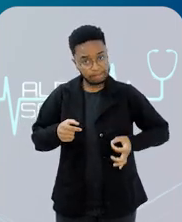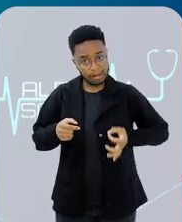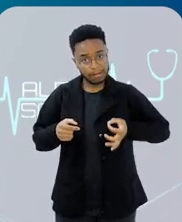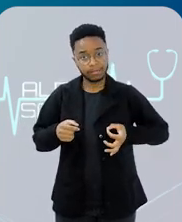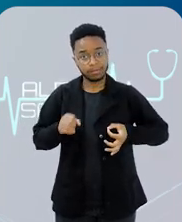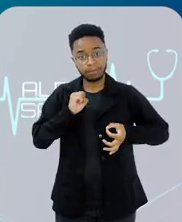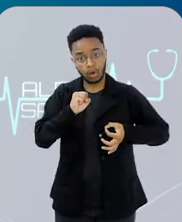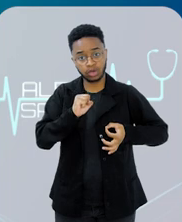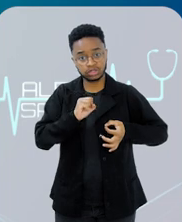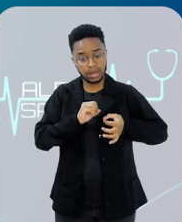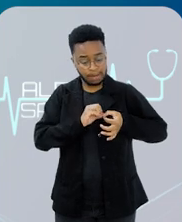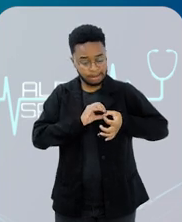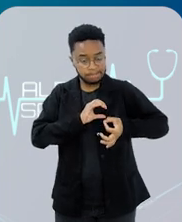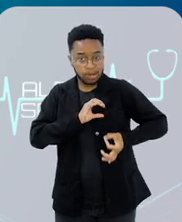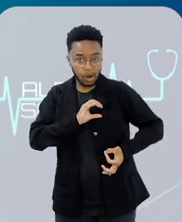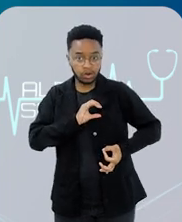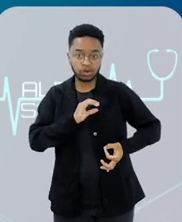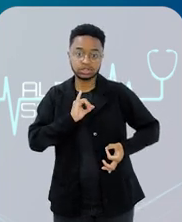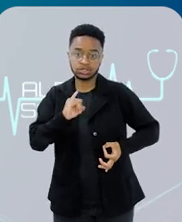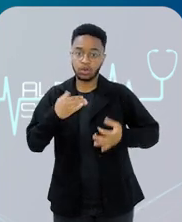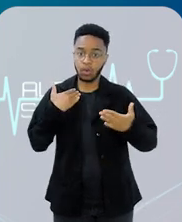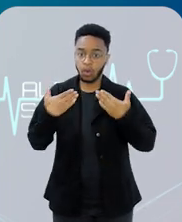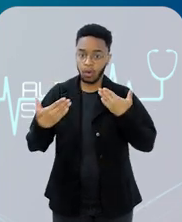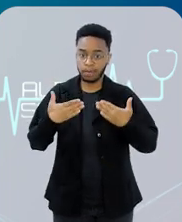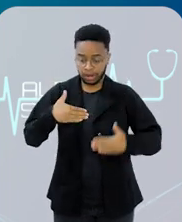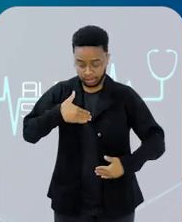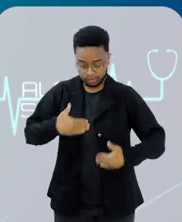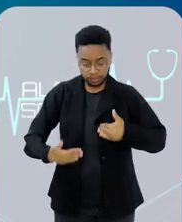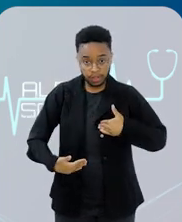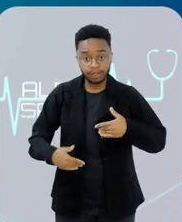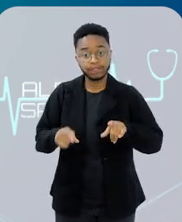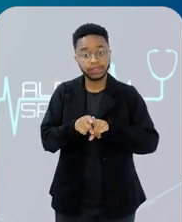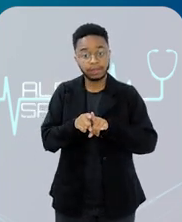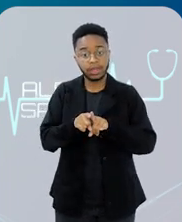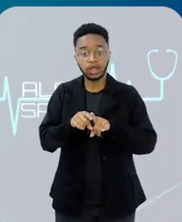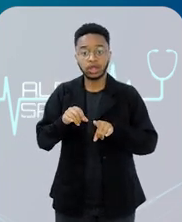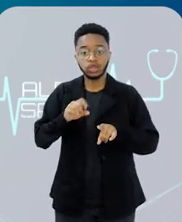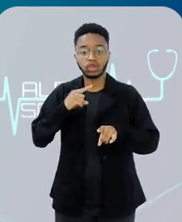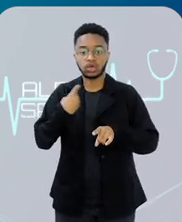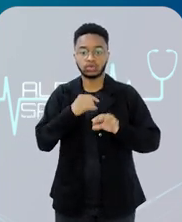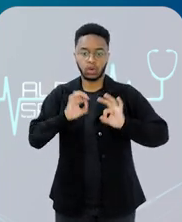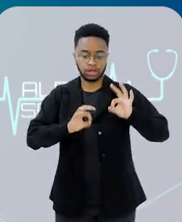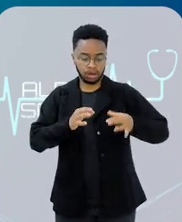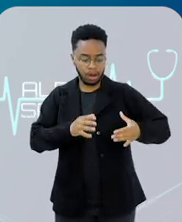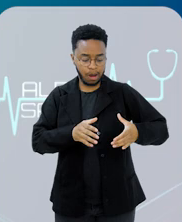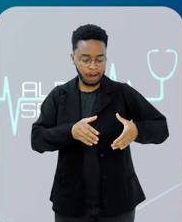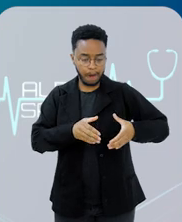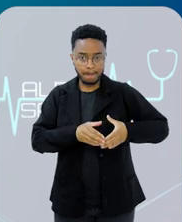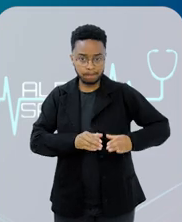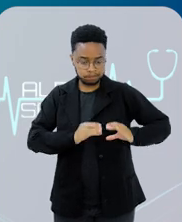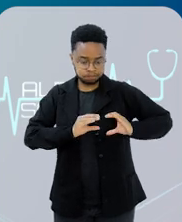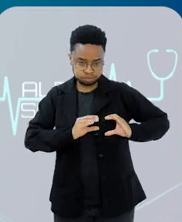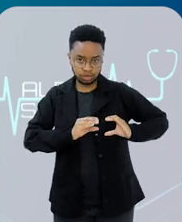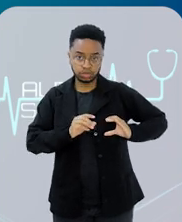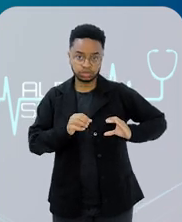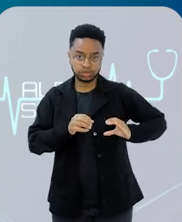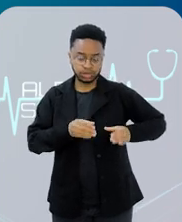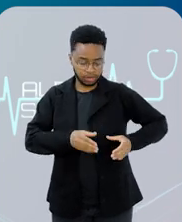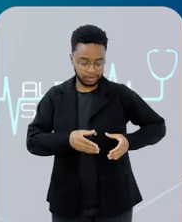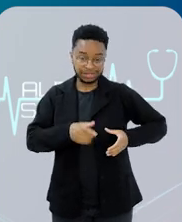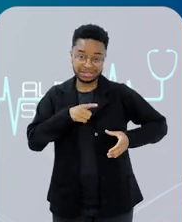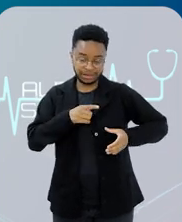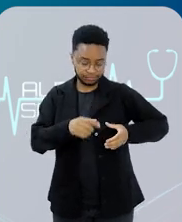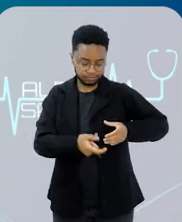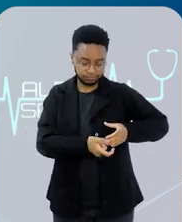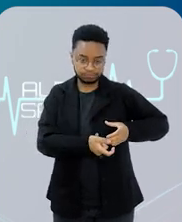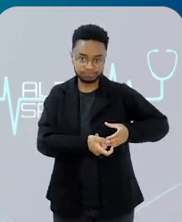estar muito baixa em relação ao tórax e a posição da nova mama que a gente vai formar ali. Então,